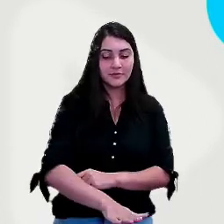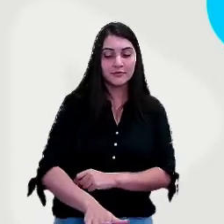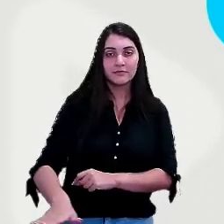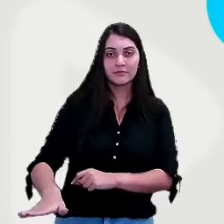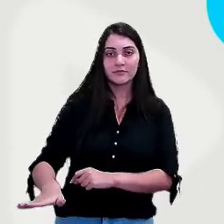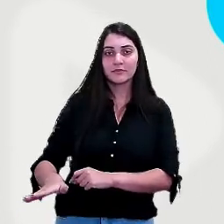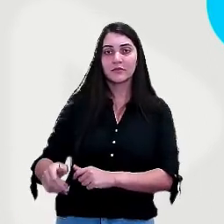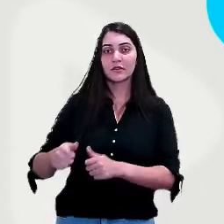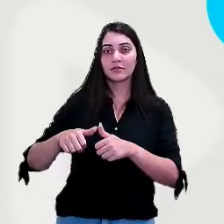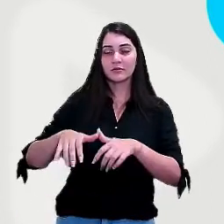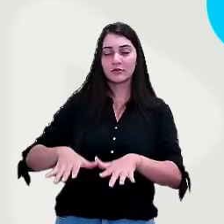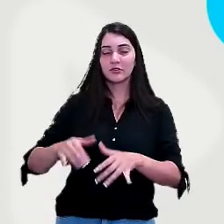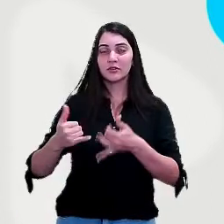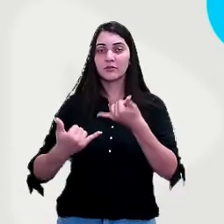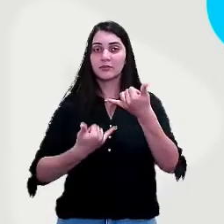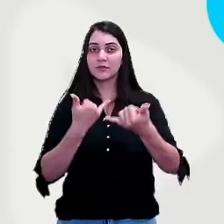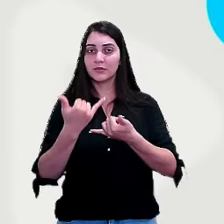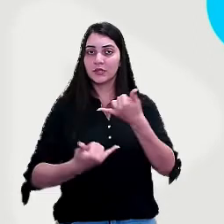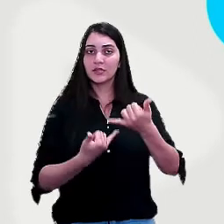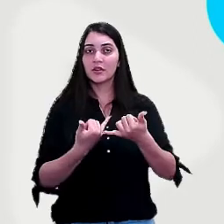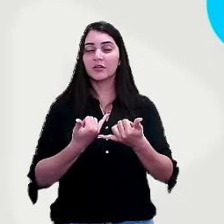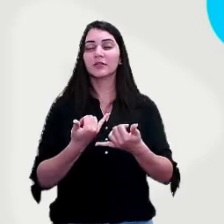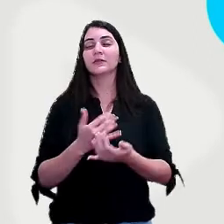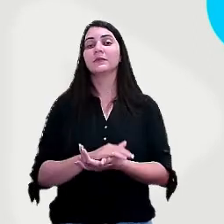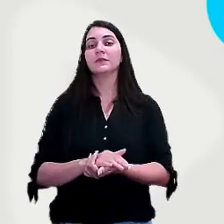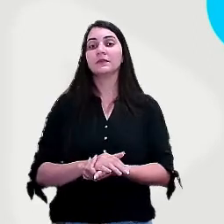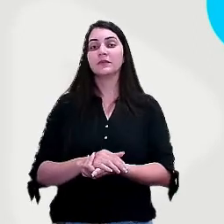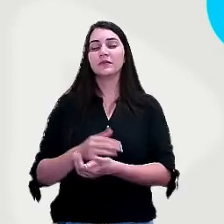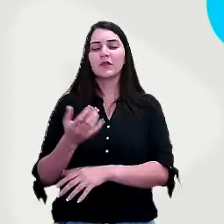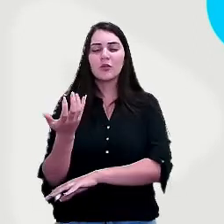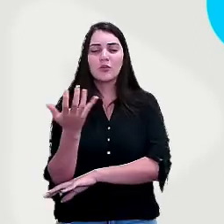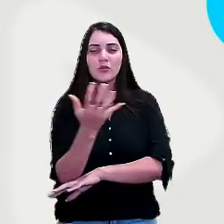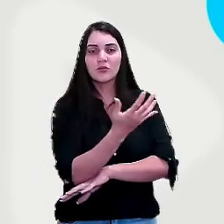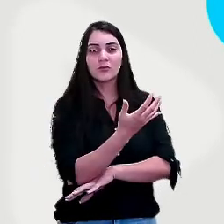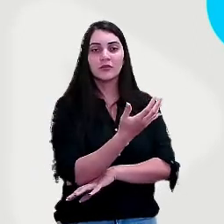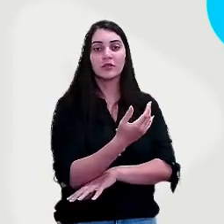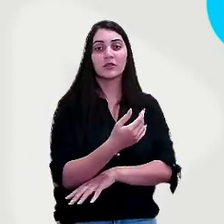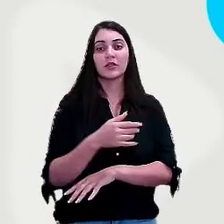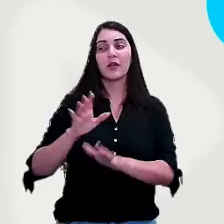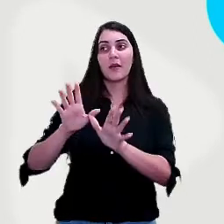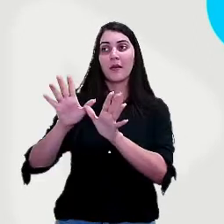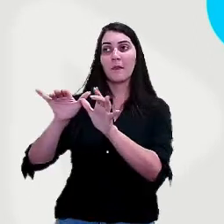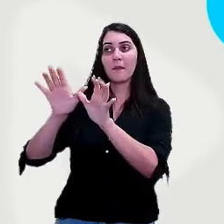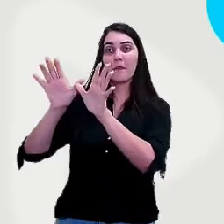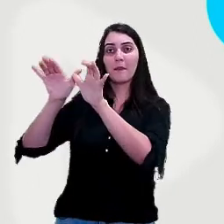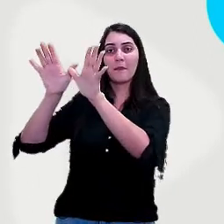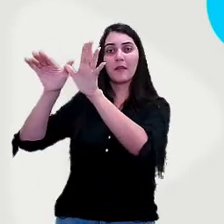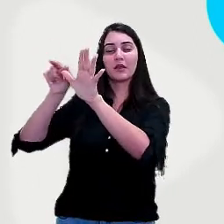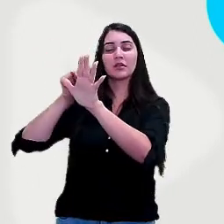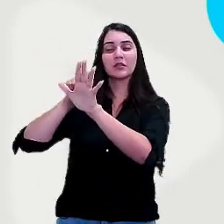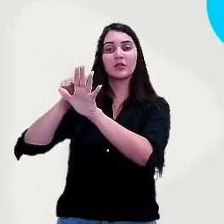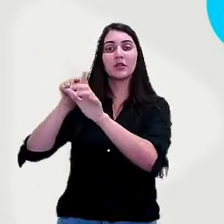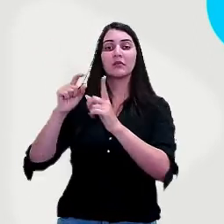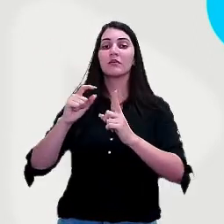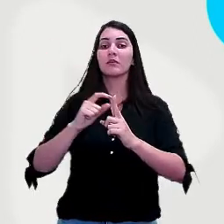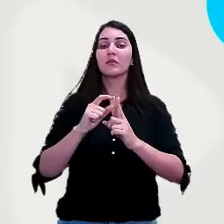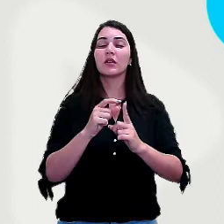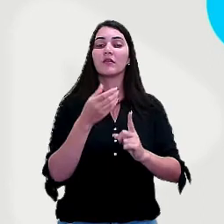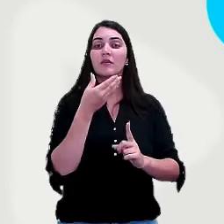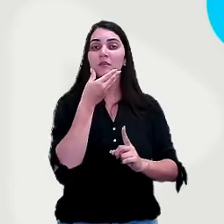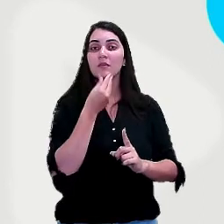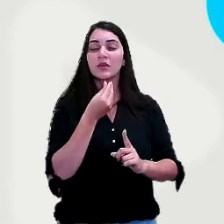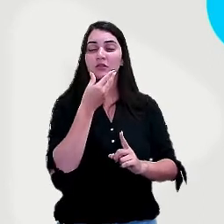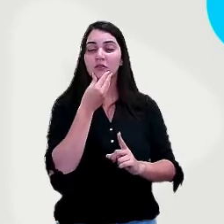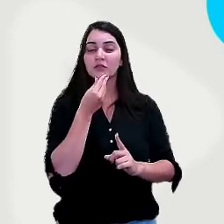crianças estão brincando no jardim. E pássaros. Pássaros é uma palavra masculina. Então,